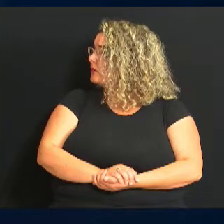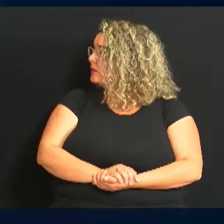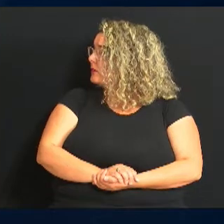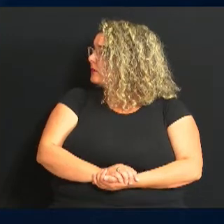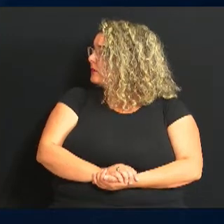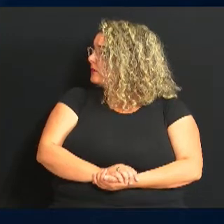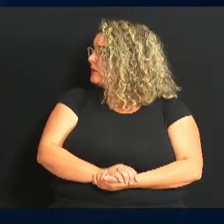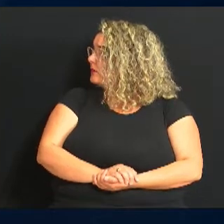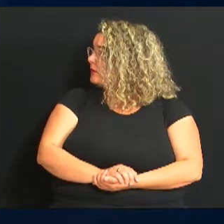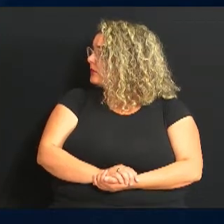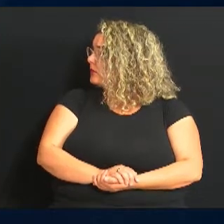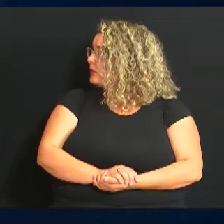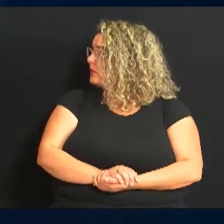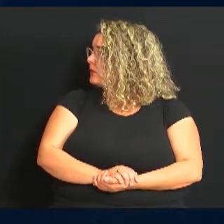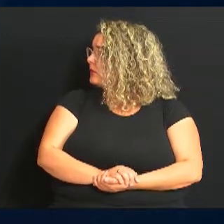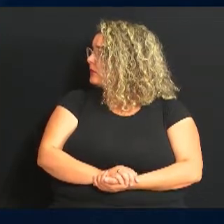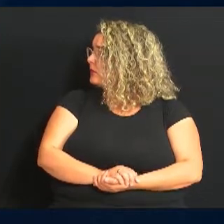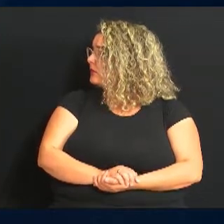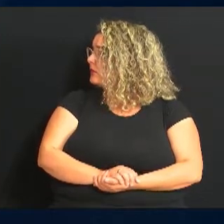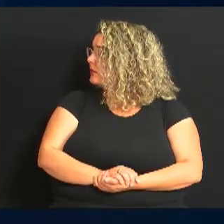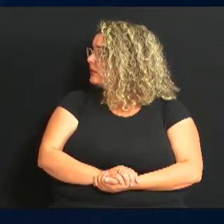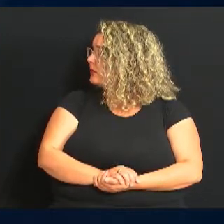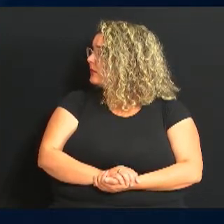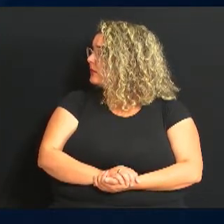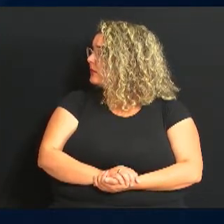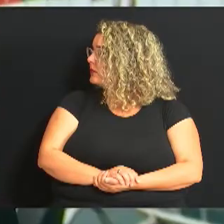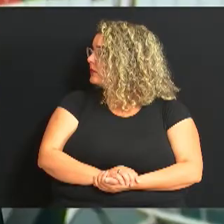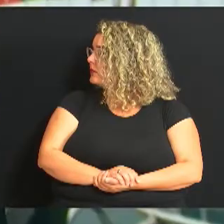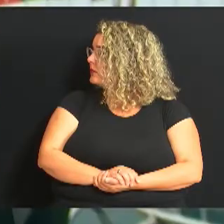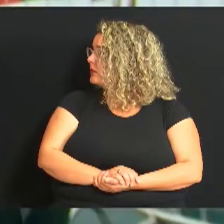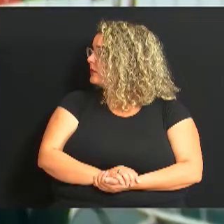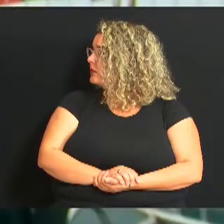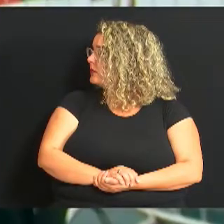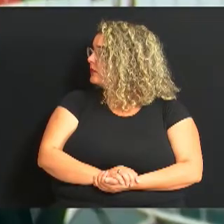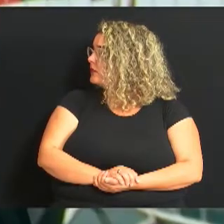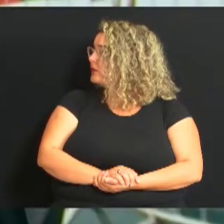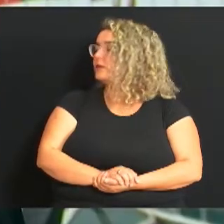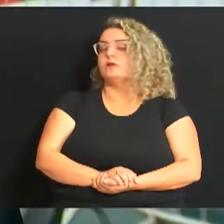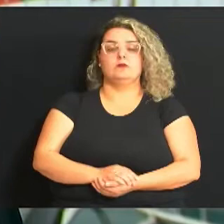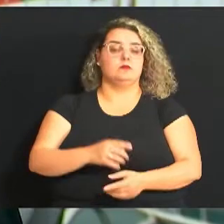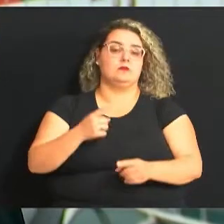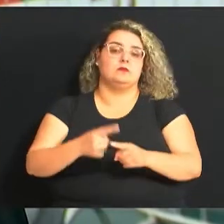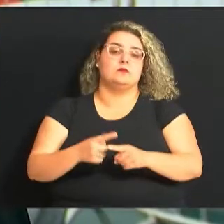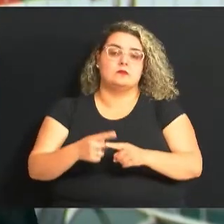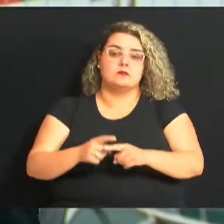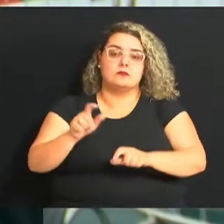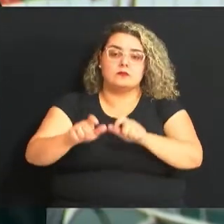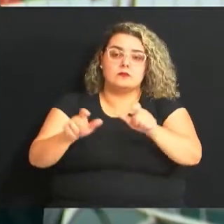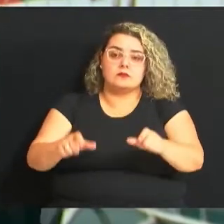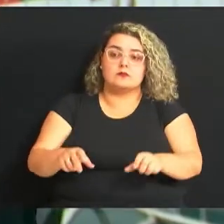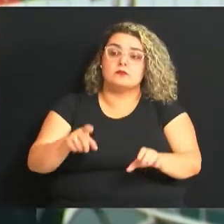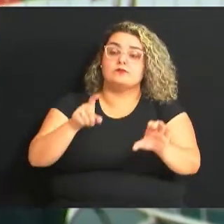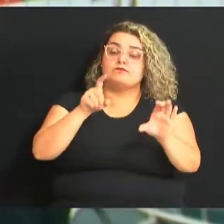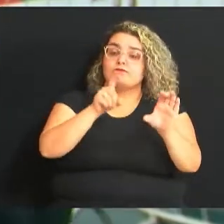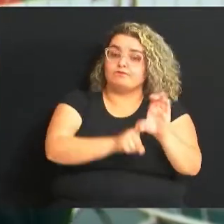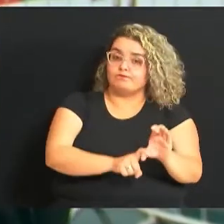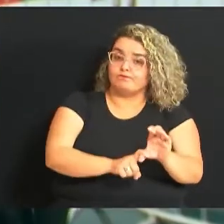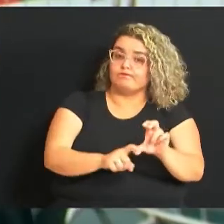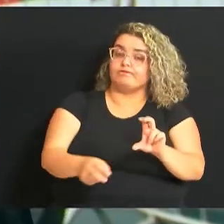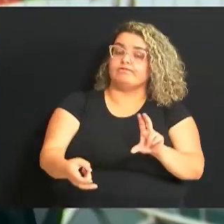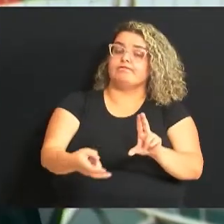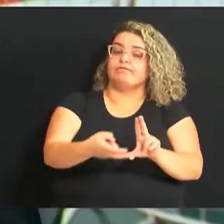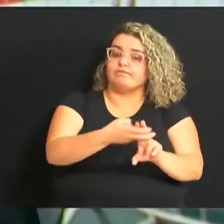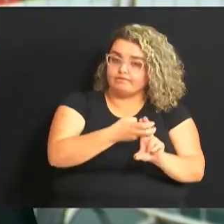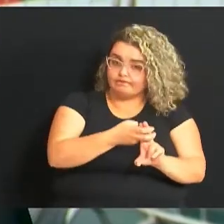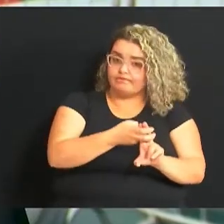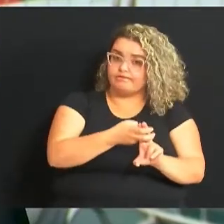e faz o boletim de ocorrência, faz um acompanhamento para ela. Se de repente tem um feminicídio, o que